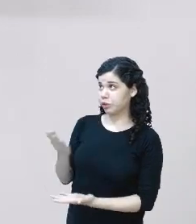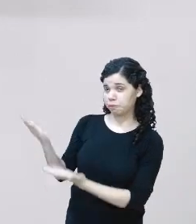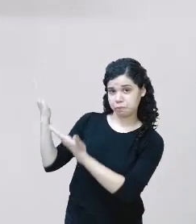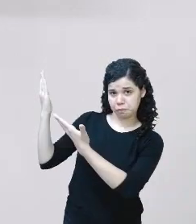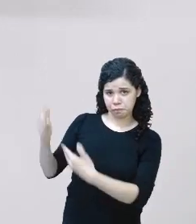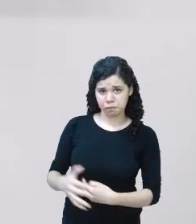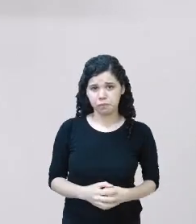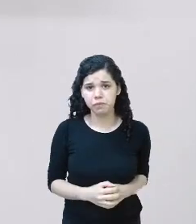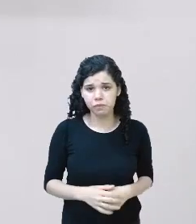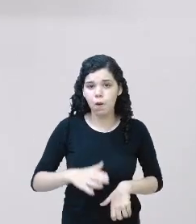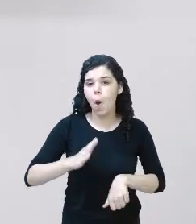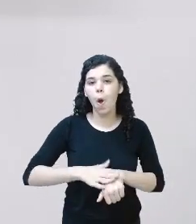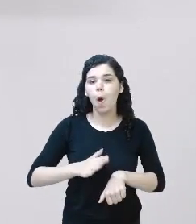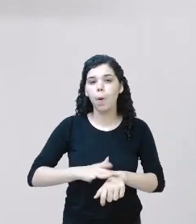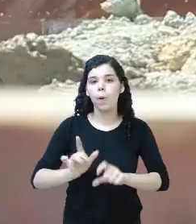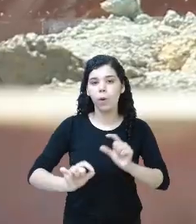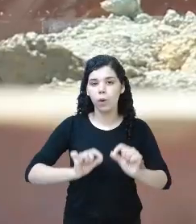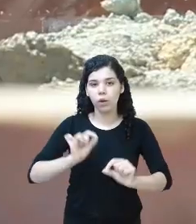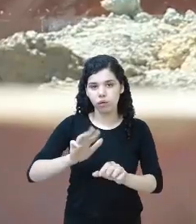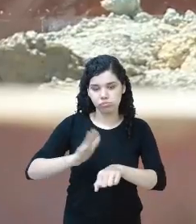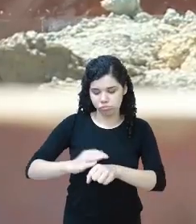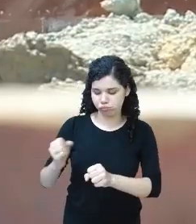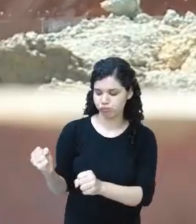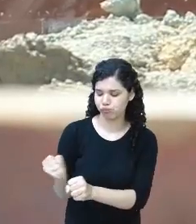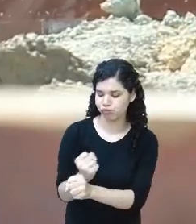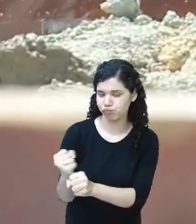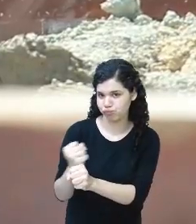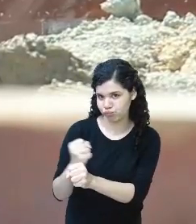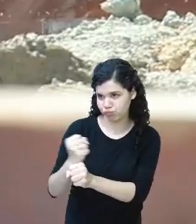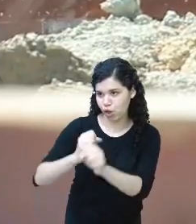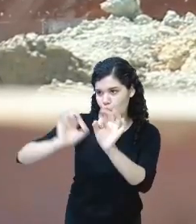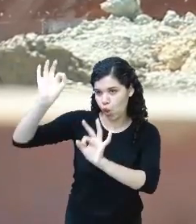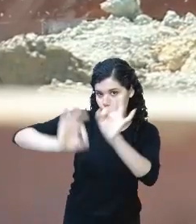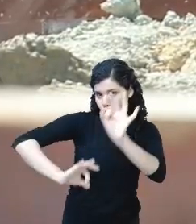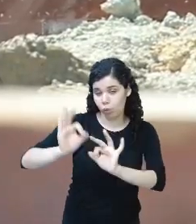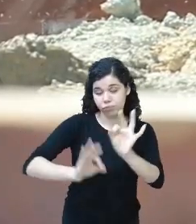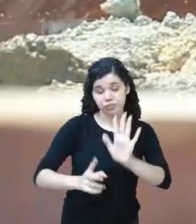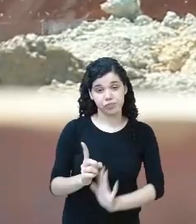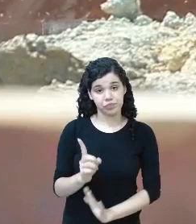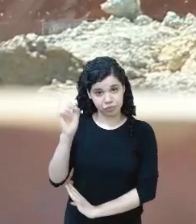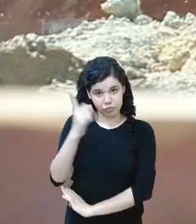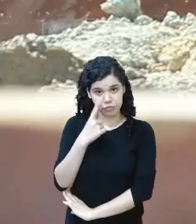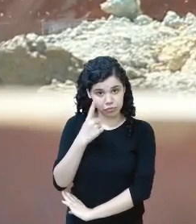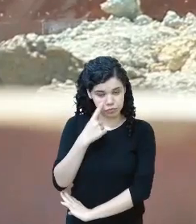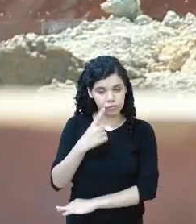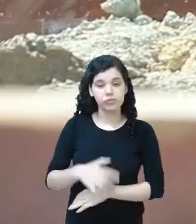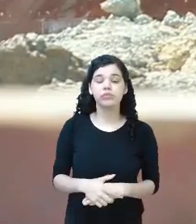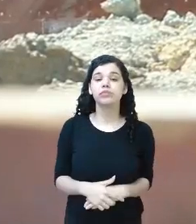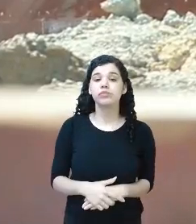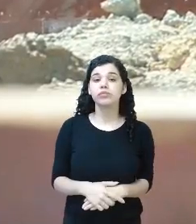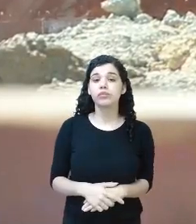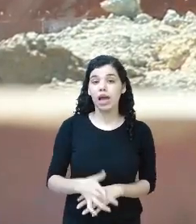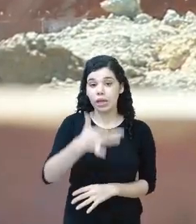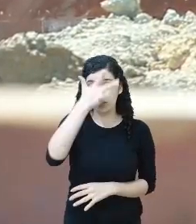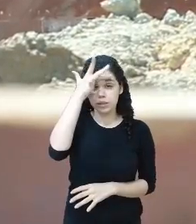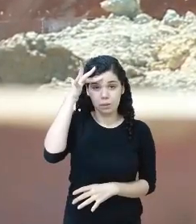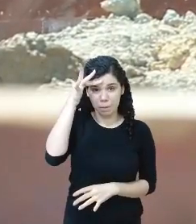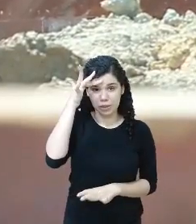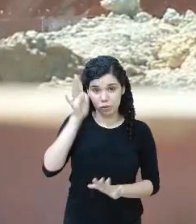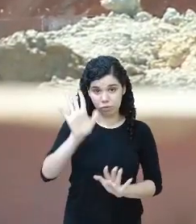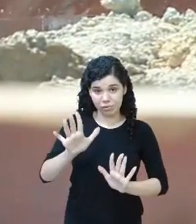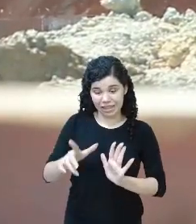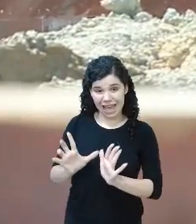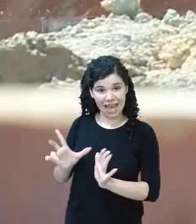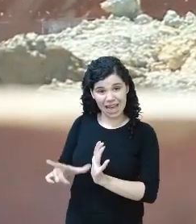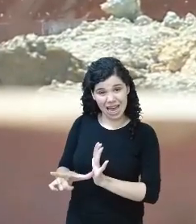nessa imagem um momento de construção. Nessa construção aqui, Certamente, as pessoas